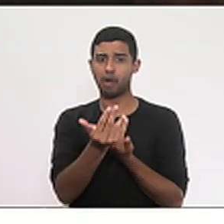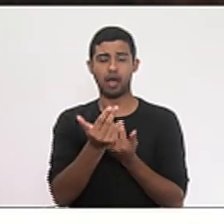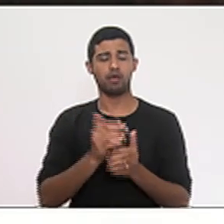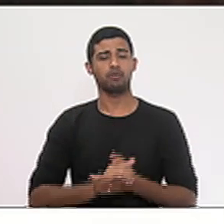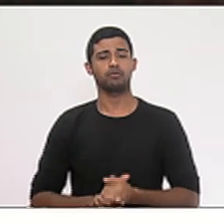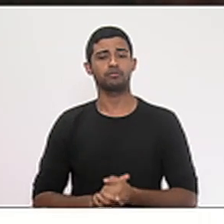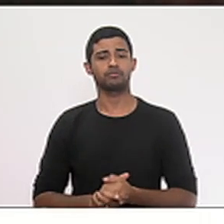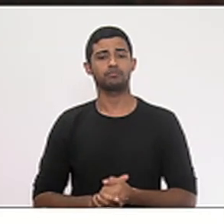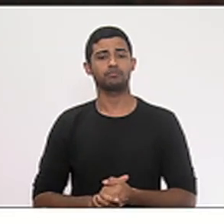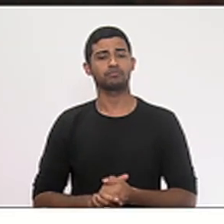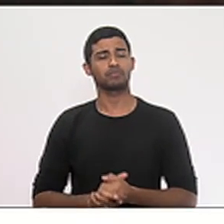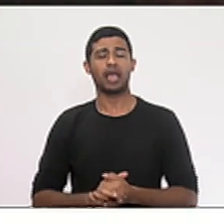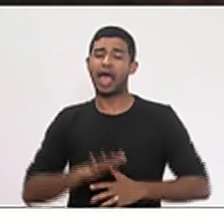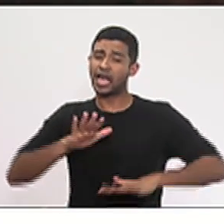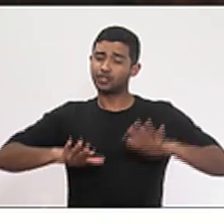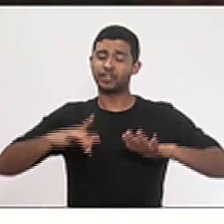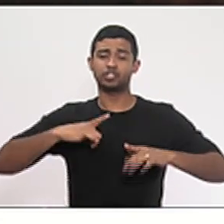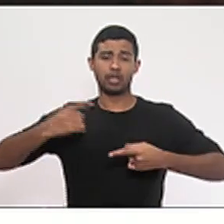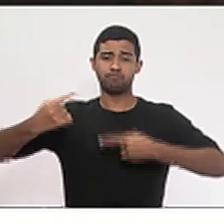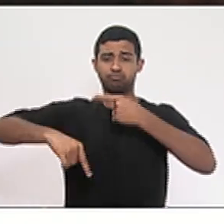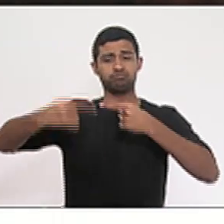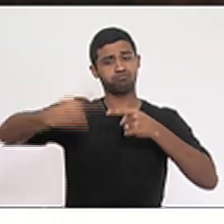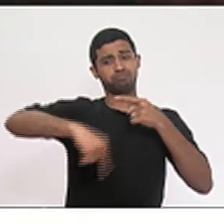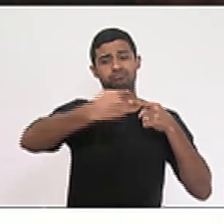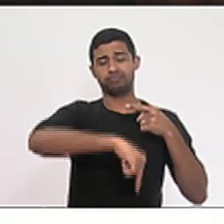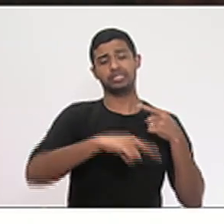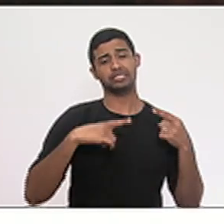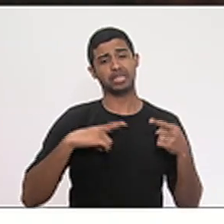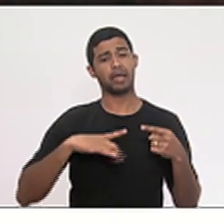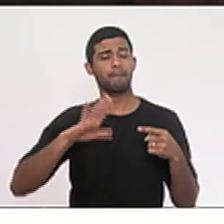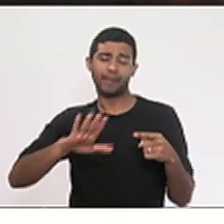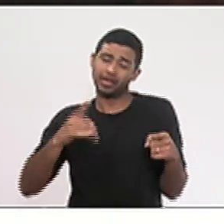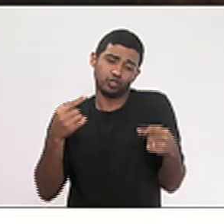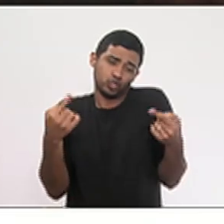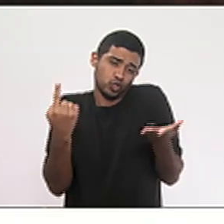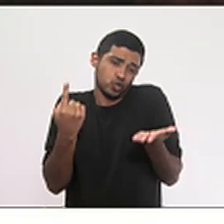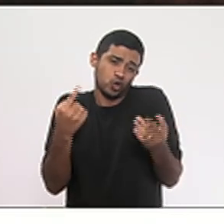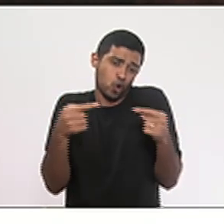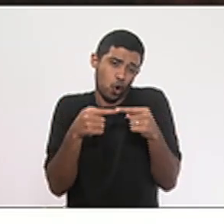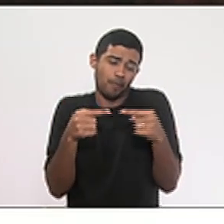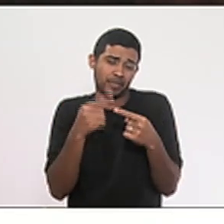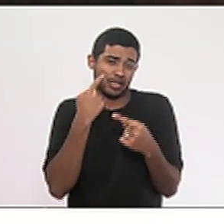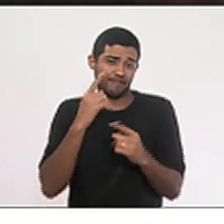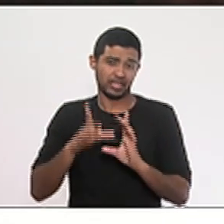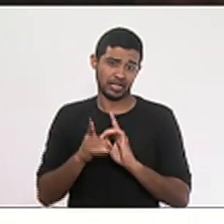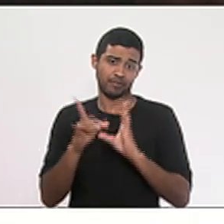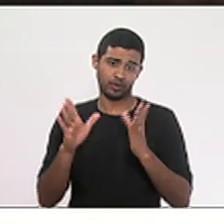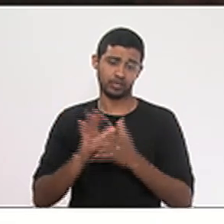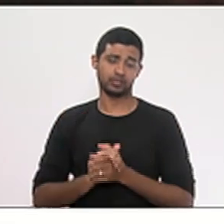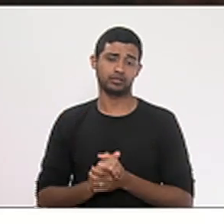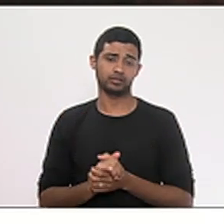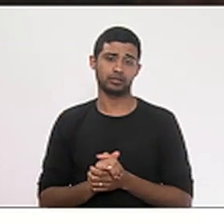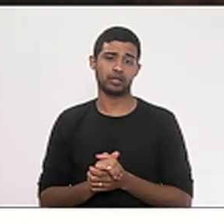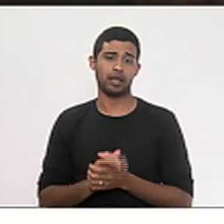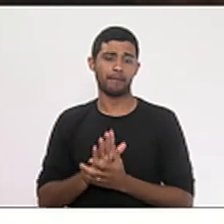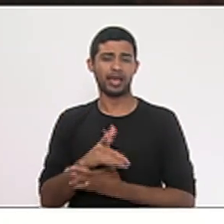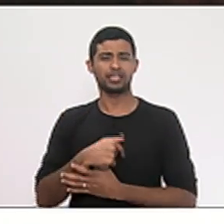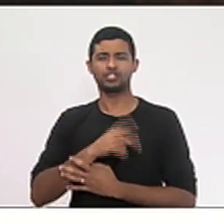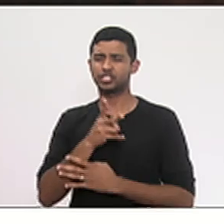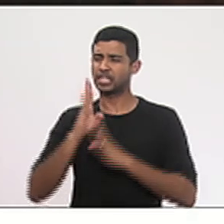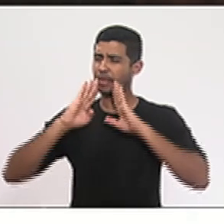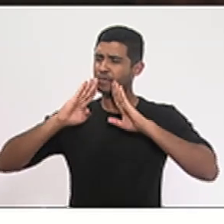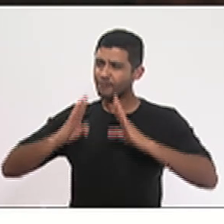logicamente, podendo divergir de algumas ideias, mas isso faz parte do jogo democrático, mas sim, almejando o caminho